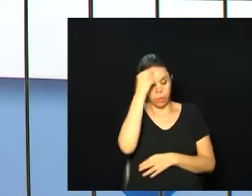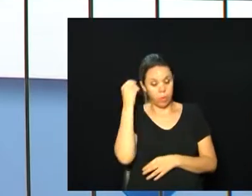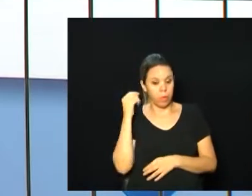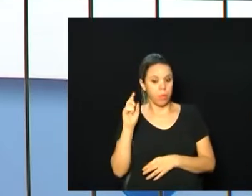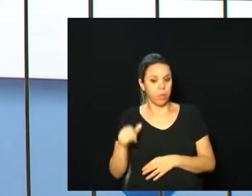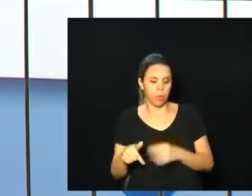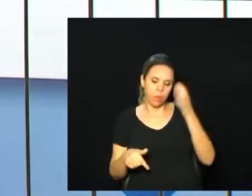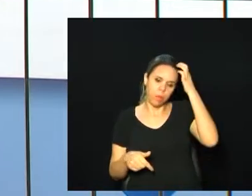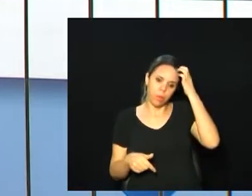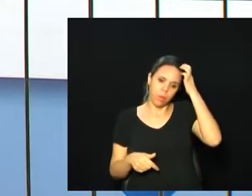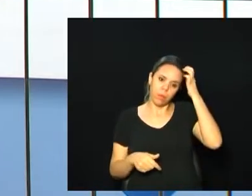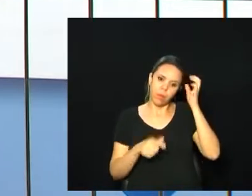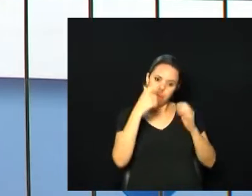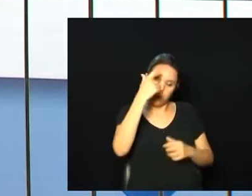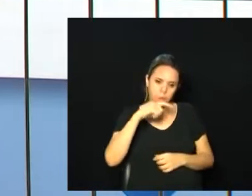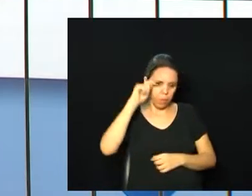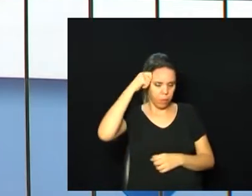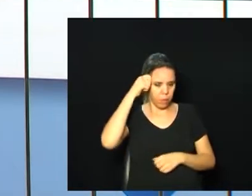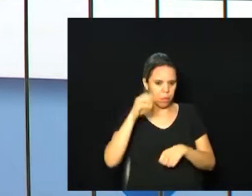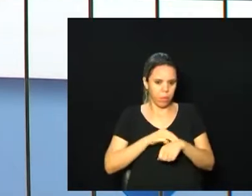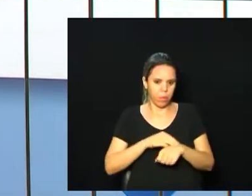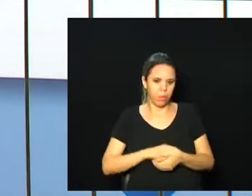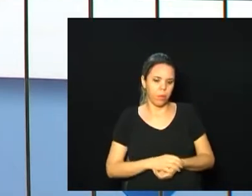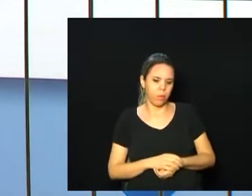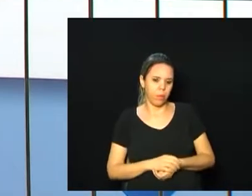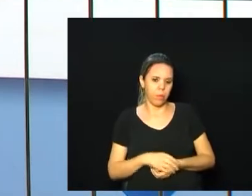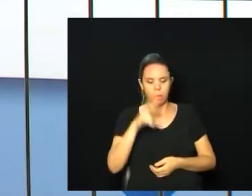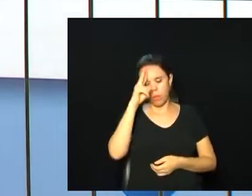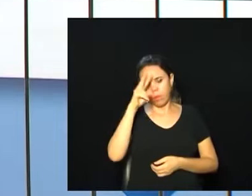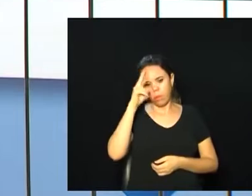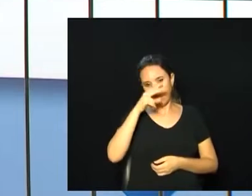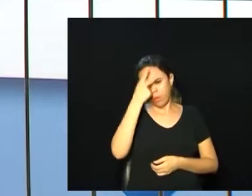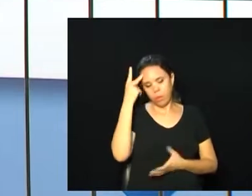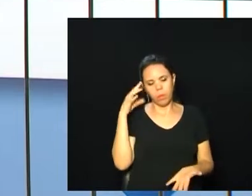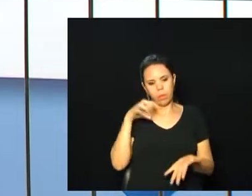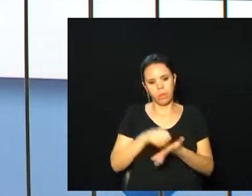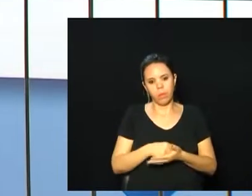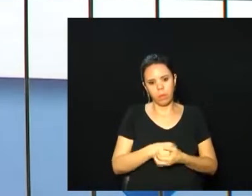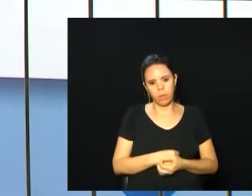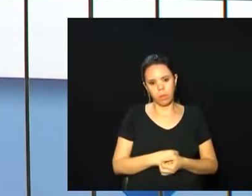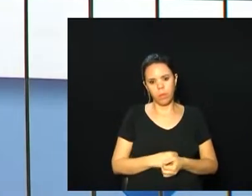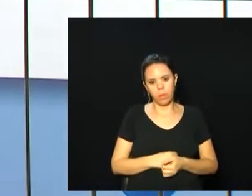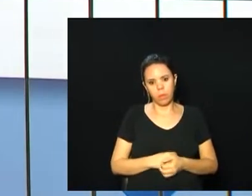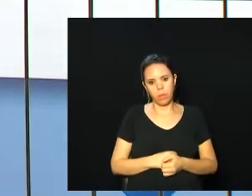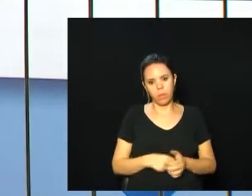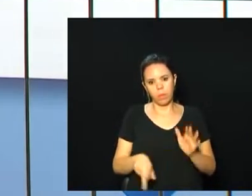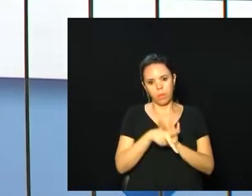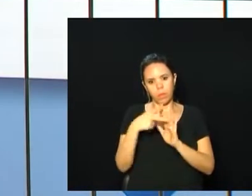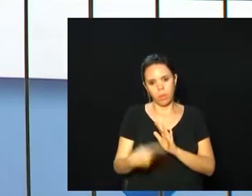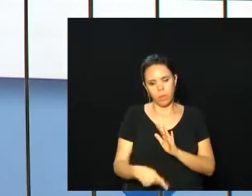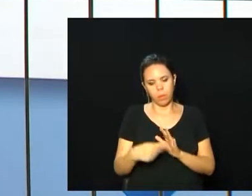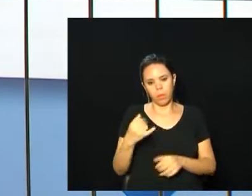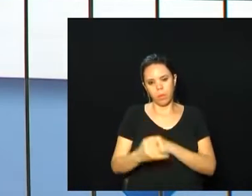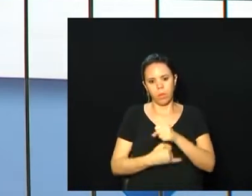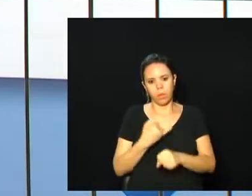sejam autodeclarados pretos e pardos. A gente lembra que essas inscrições, elas são exclusivas na página